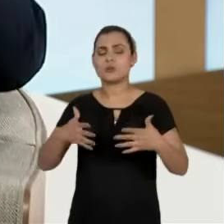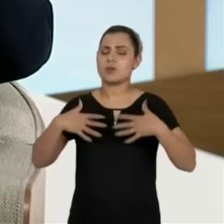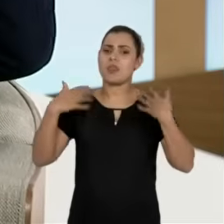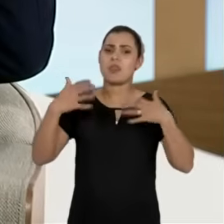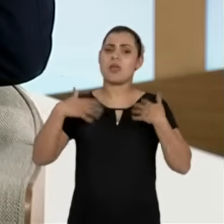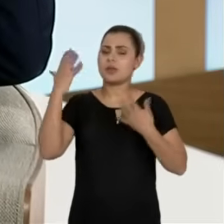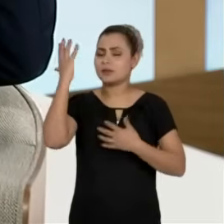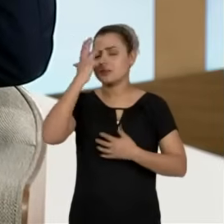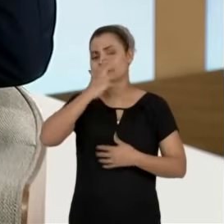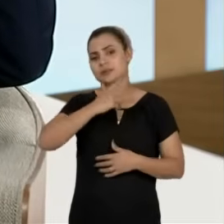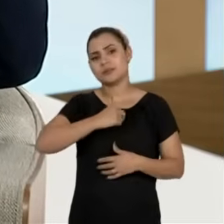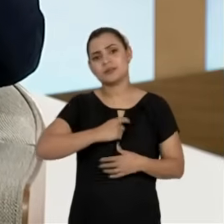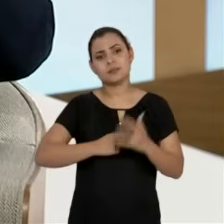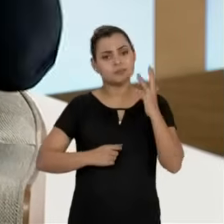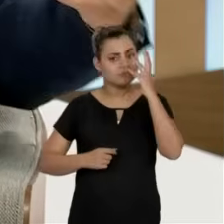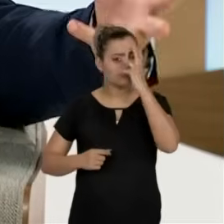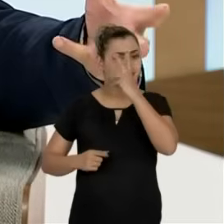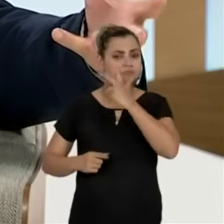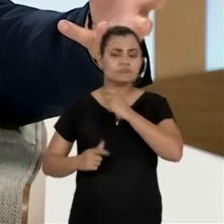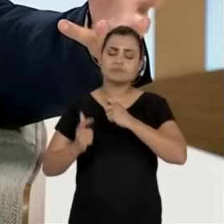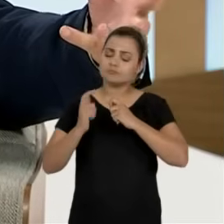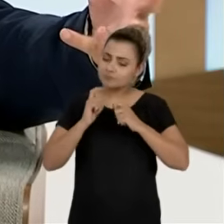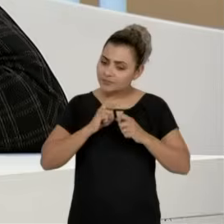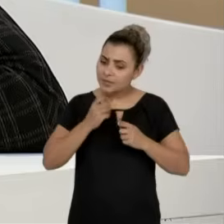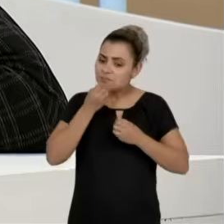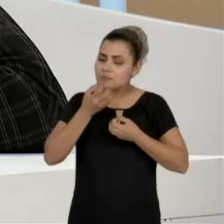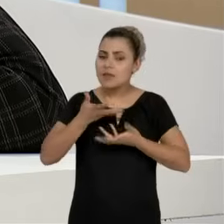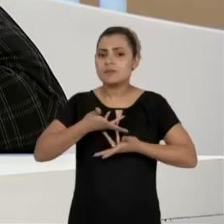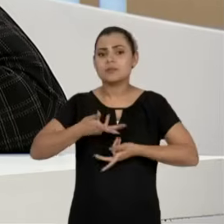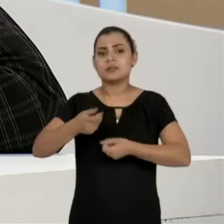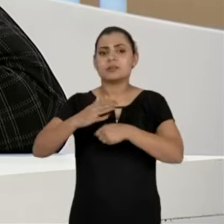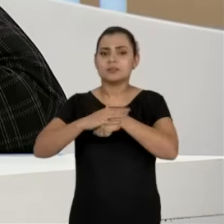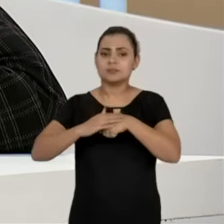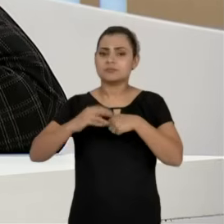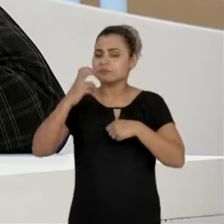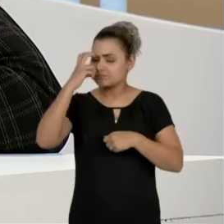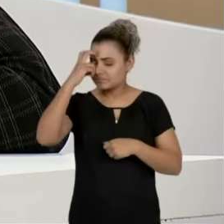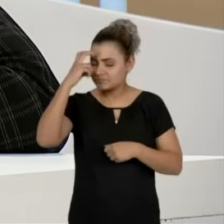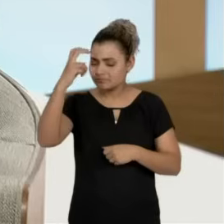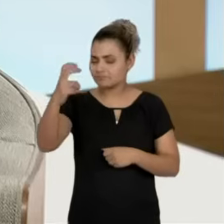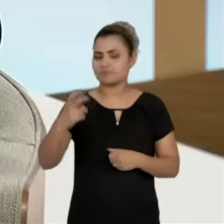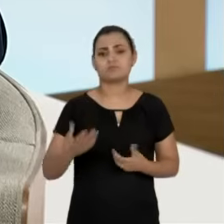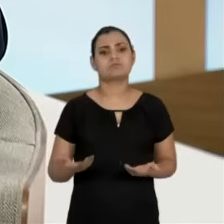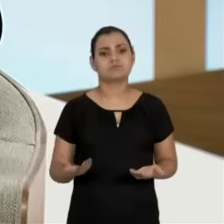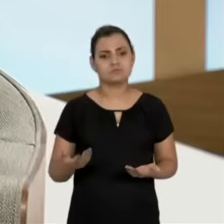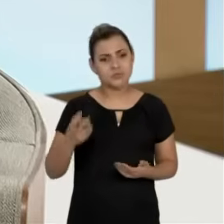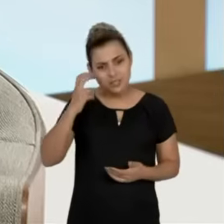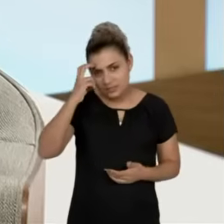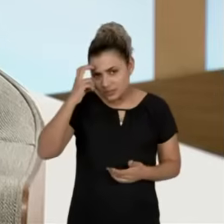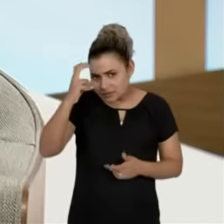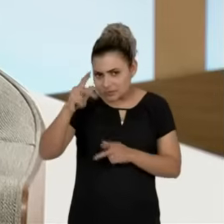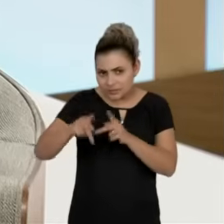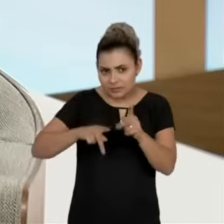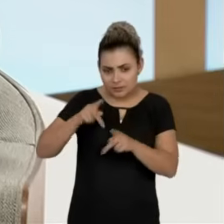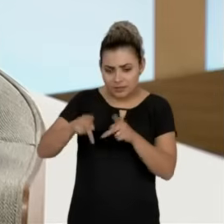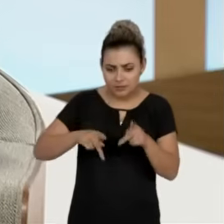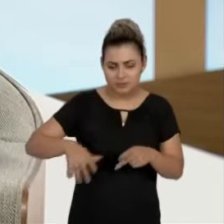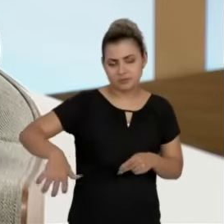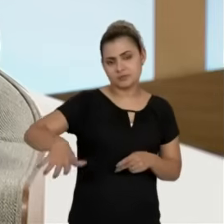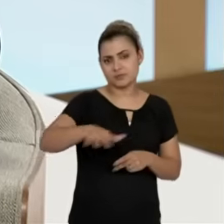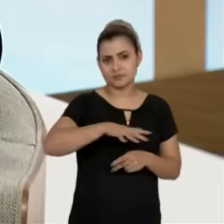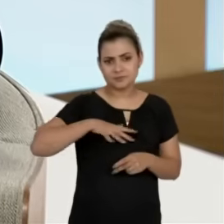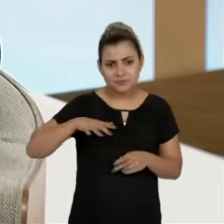alegre, cheio, te recebe bem. Muito sábio, né? Muito sábio. É isso que eu falava, a sabedoria que essas populações